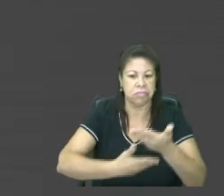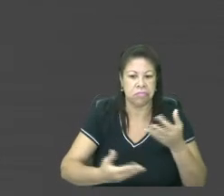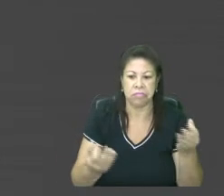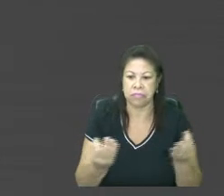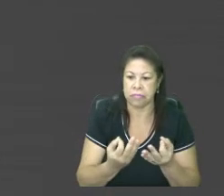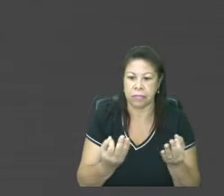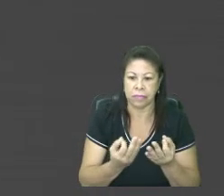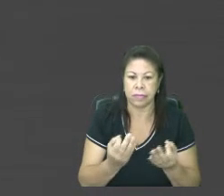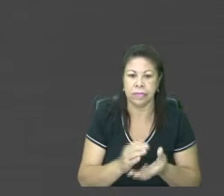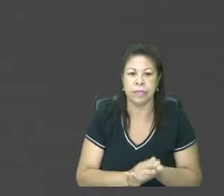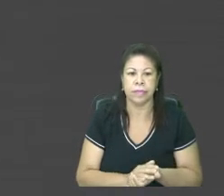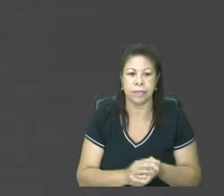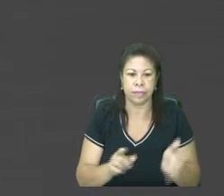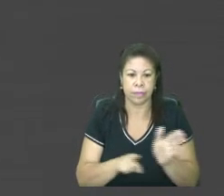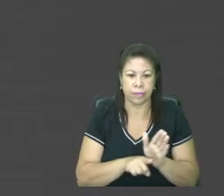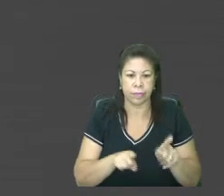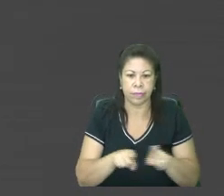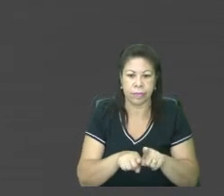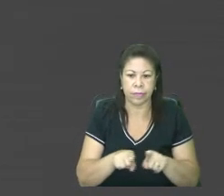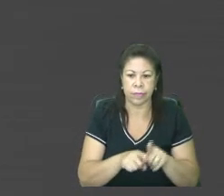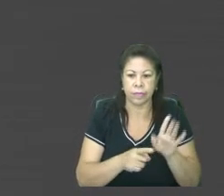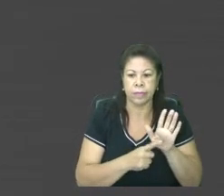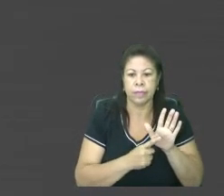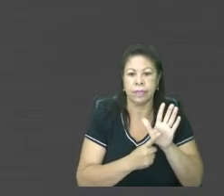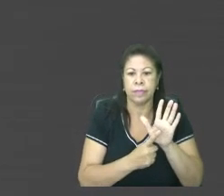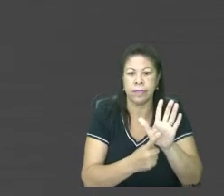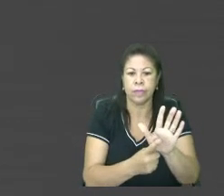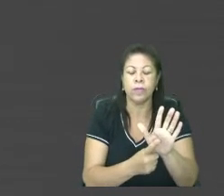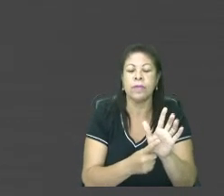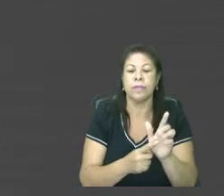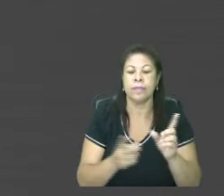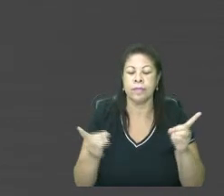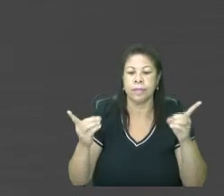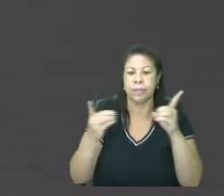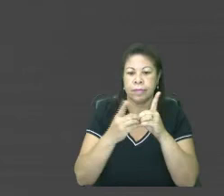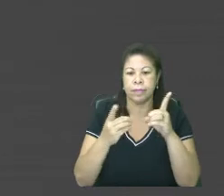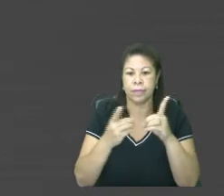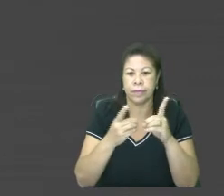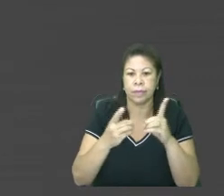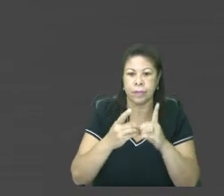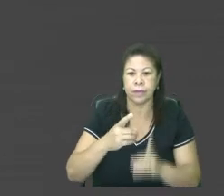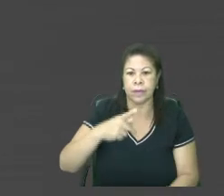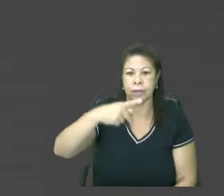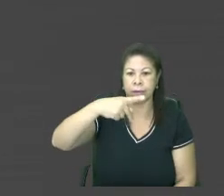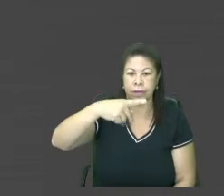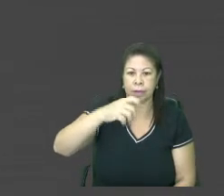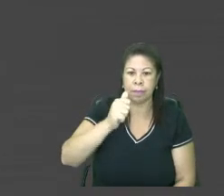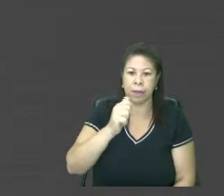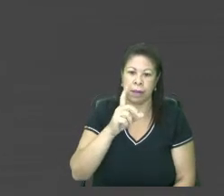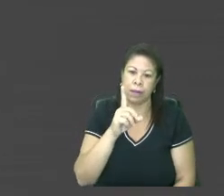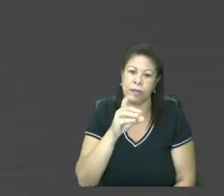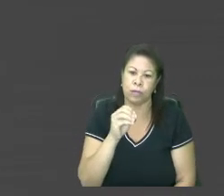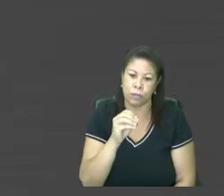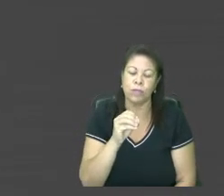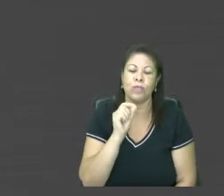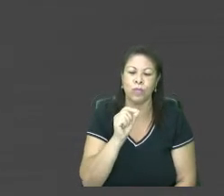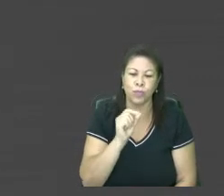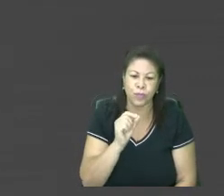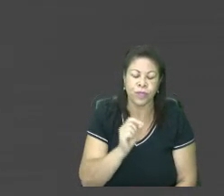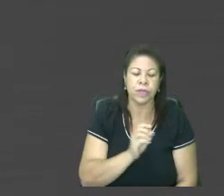E nessa tela, os principais atendimentos do PADO, né, do Programa de Atendimento Domiciliar. No